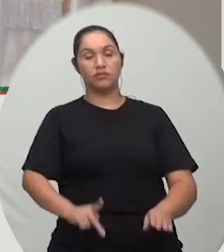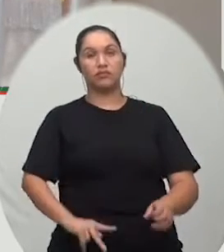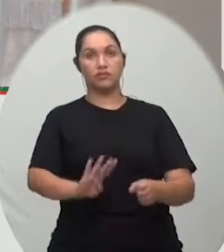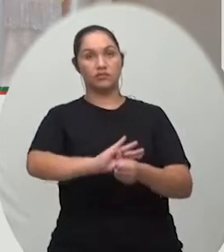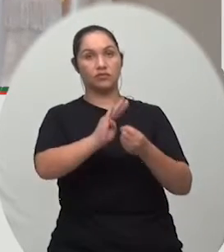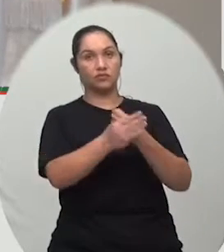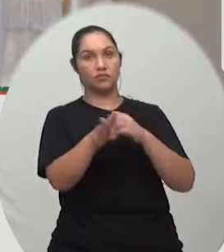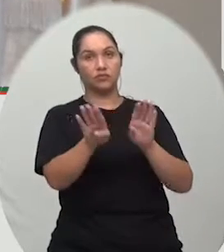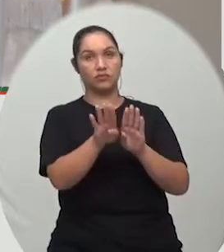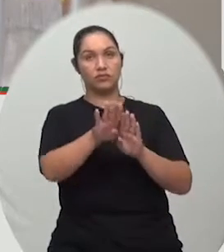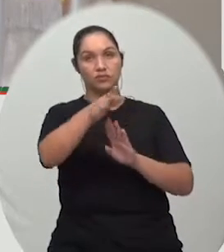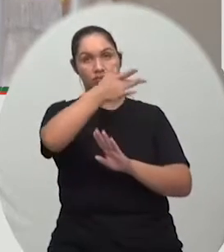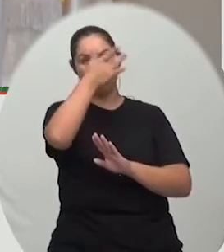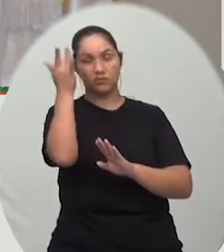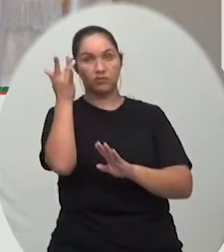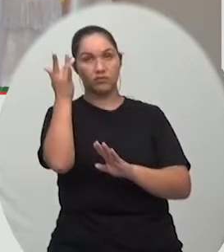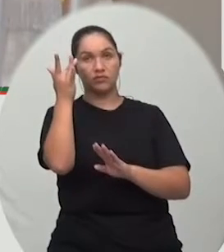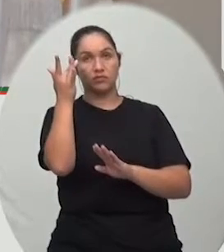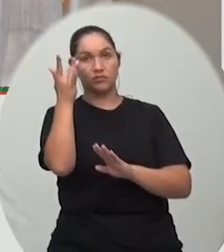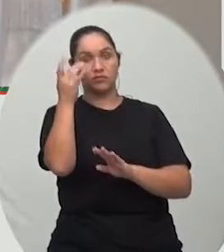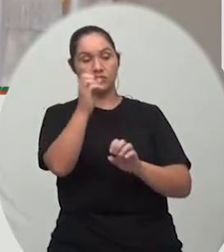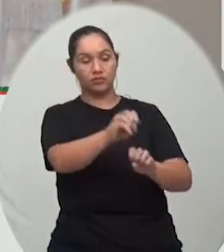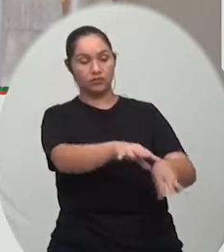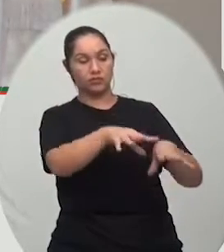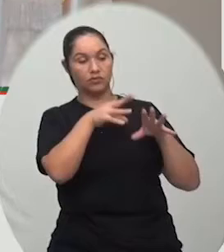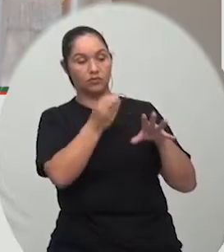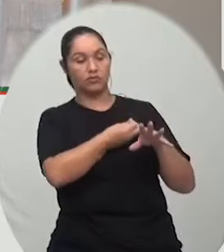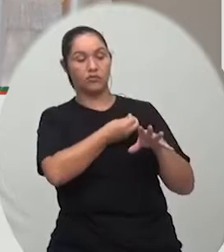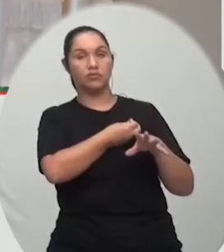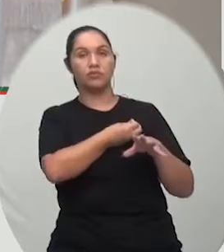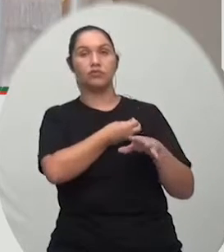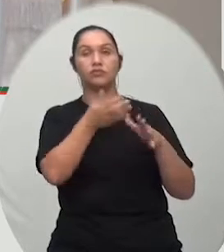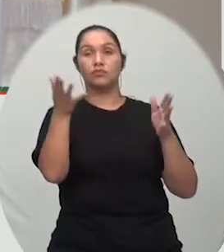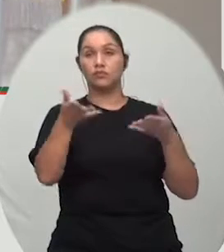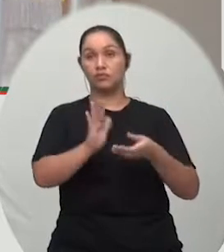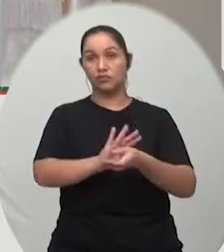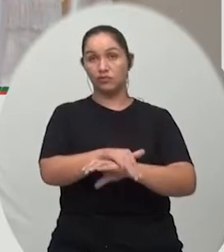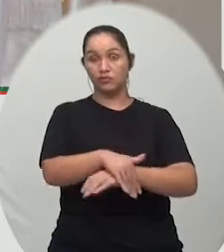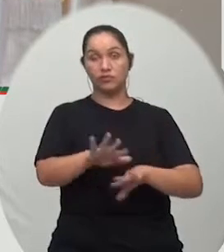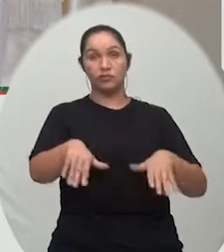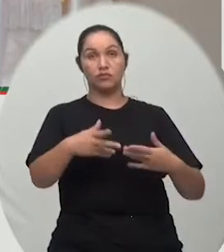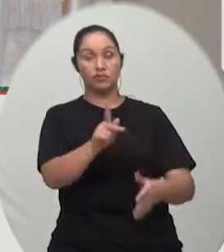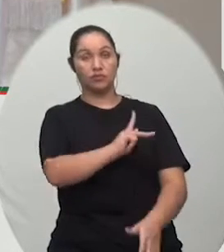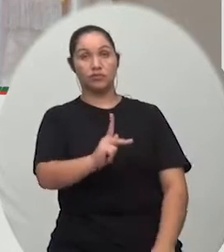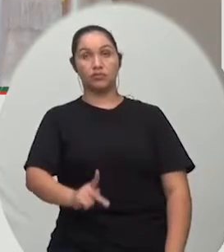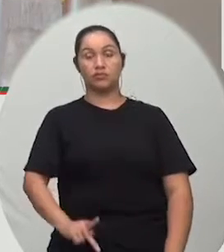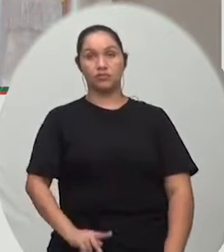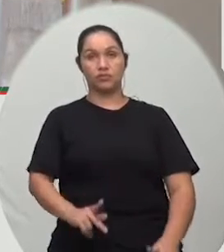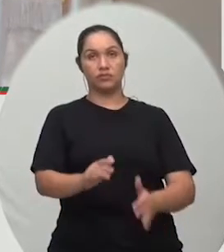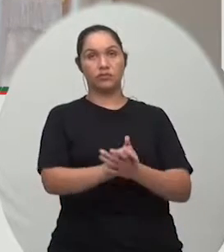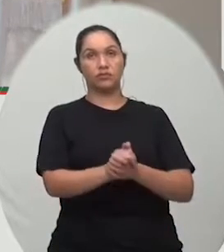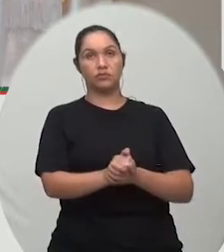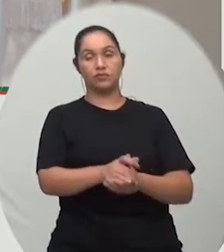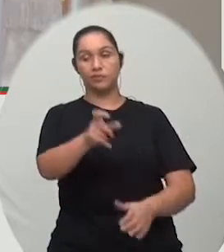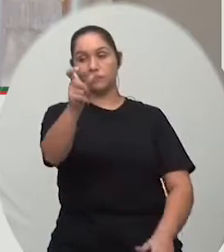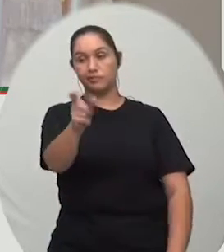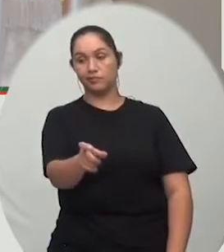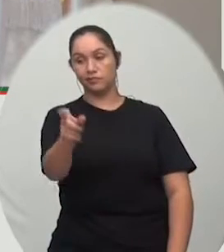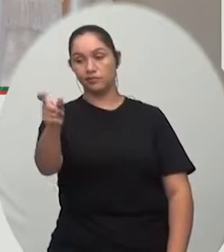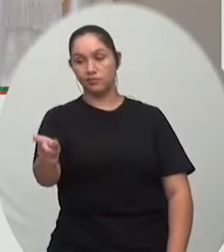os demais que nos acompanham nessa noite aqui nessa casa. Senhor presidente, procurado por alguns que